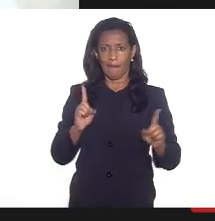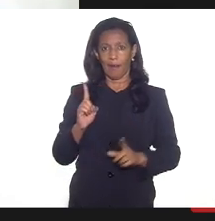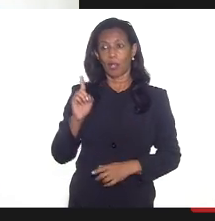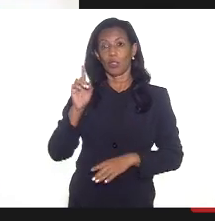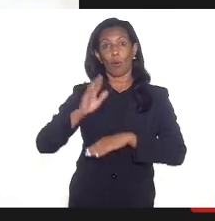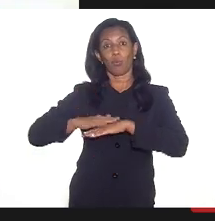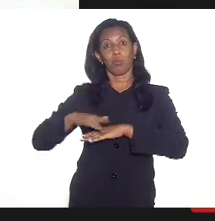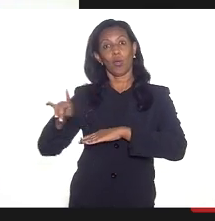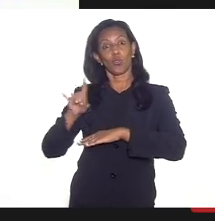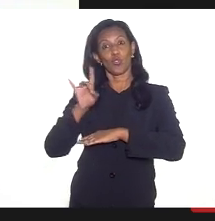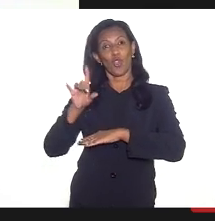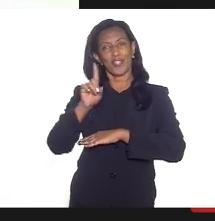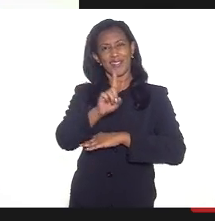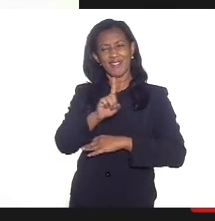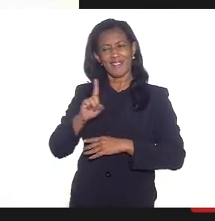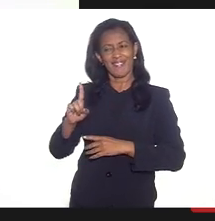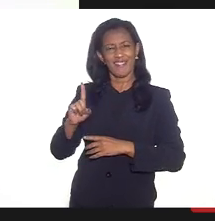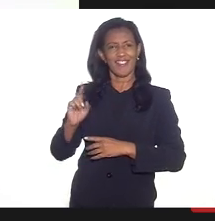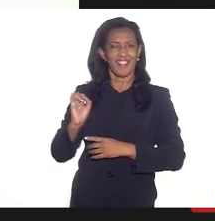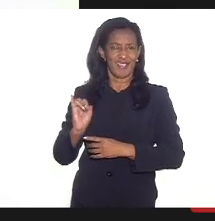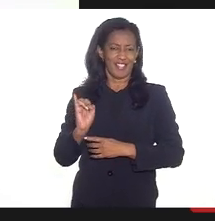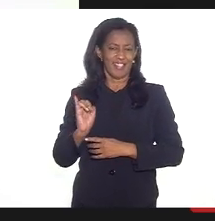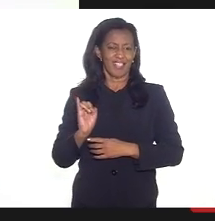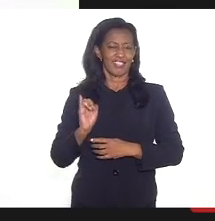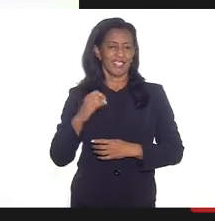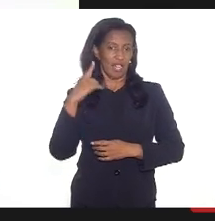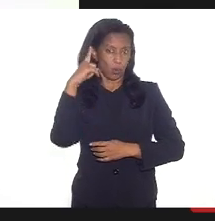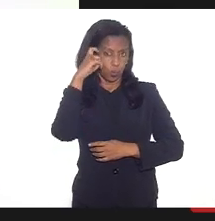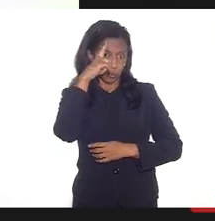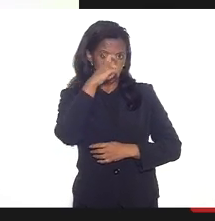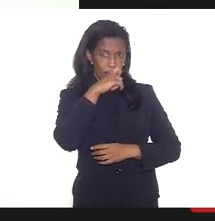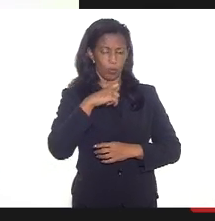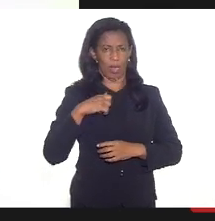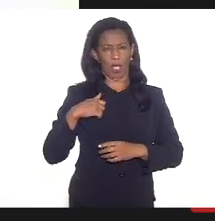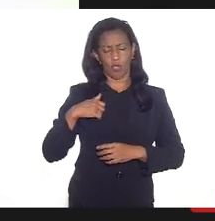entrar sozinha. Se ela tiver com dificuldades de